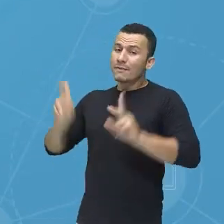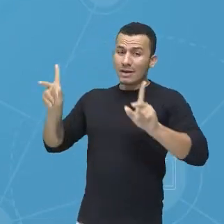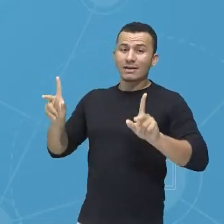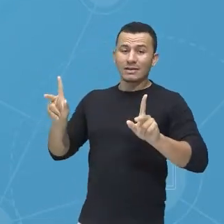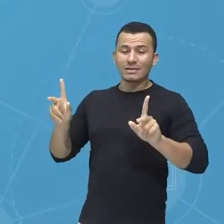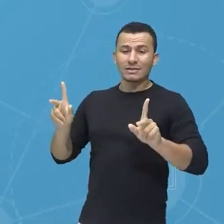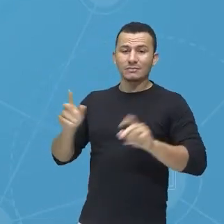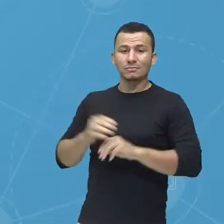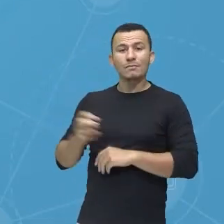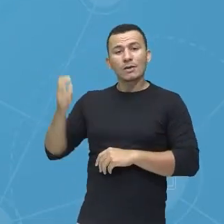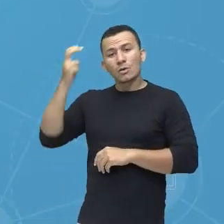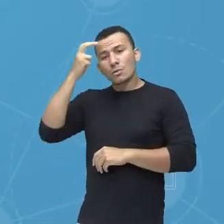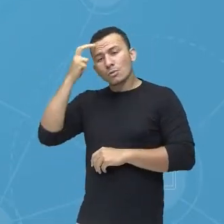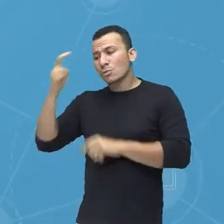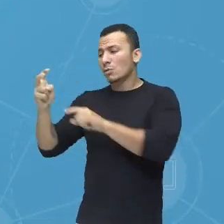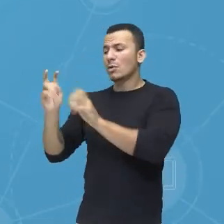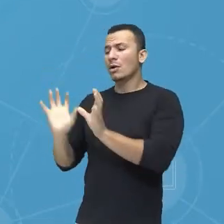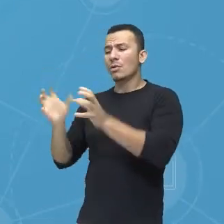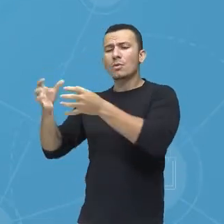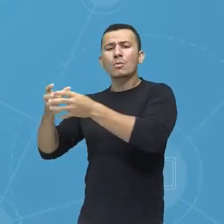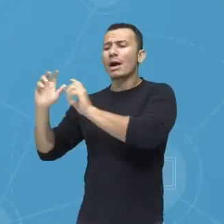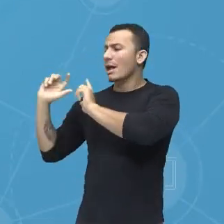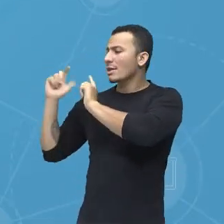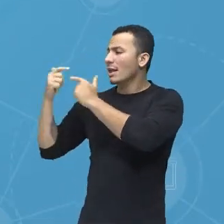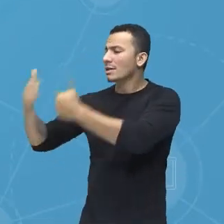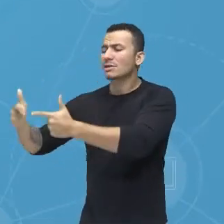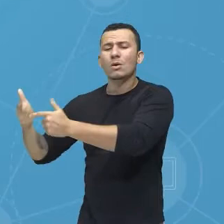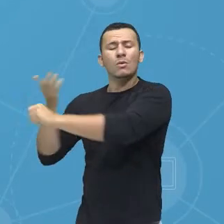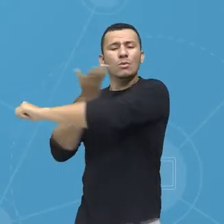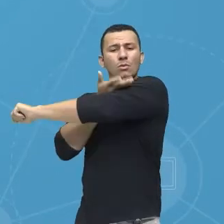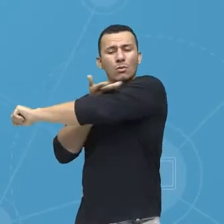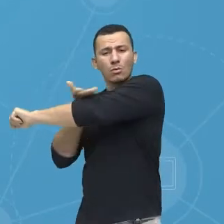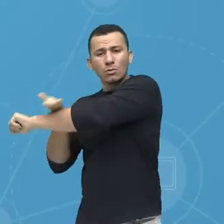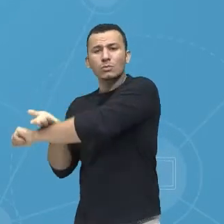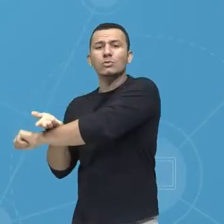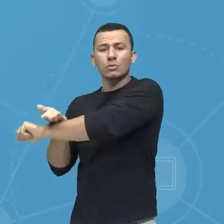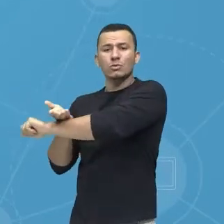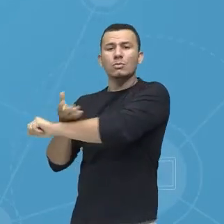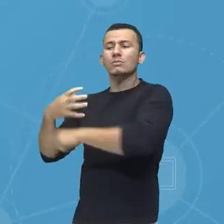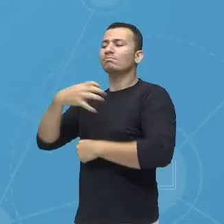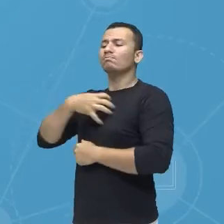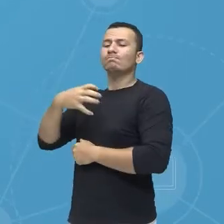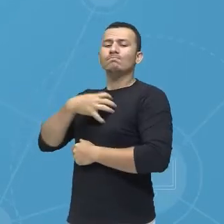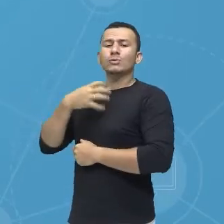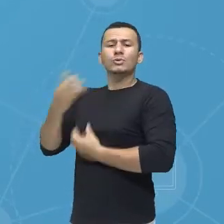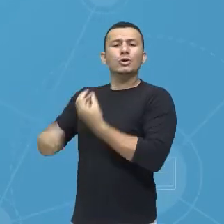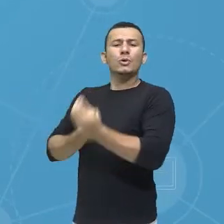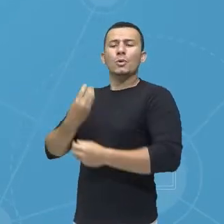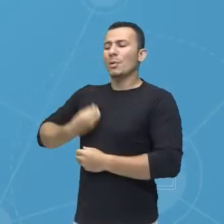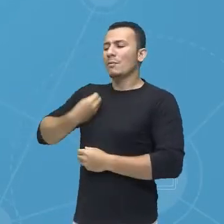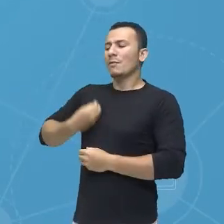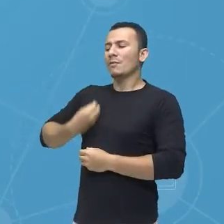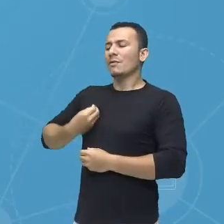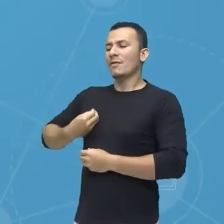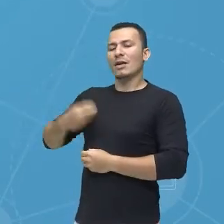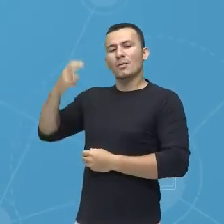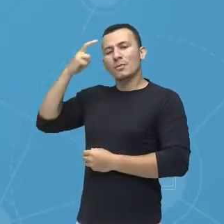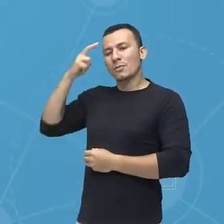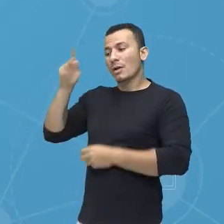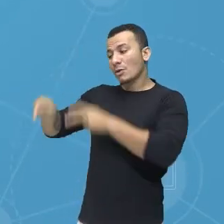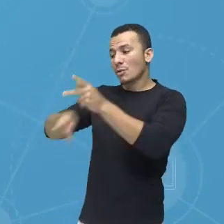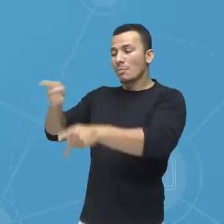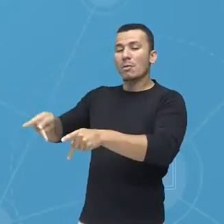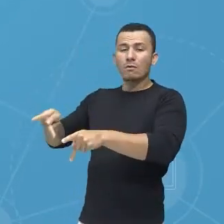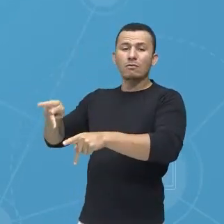Então, cultura é um conjunto de tradições, de costumes, daquele jeito de viver de um povo,